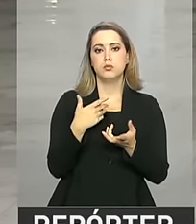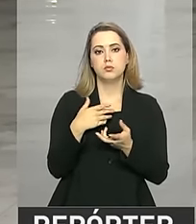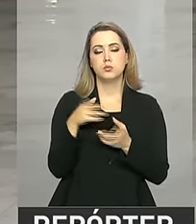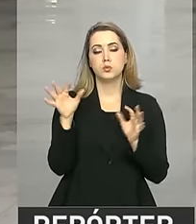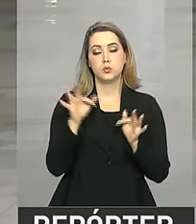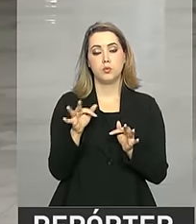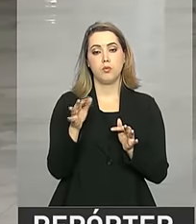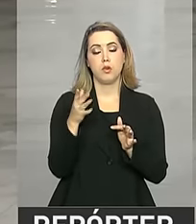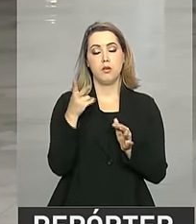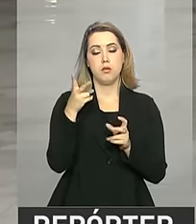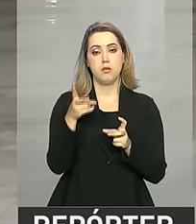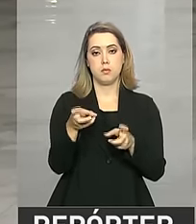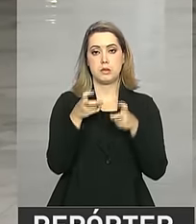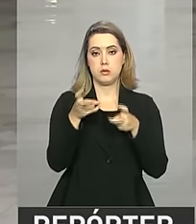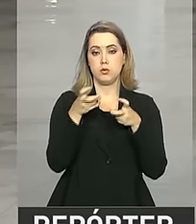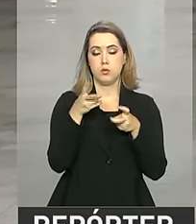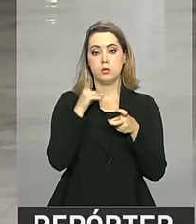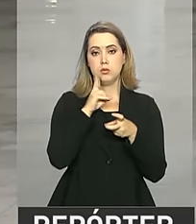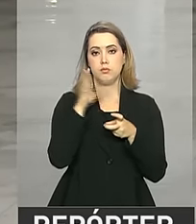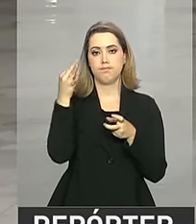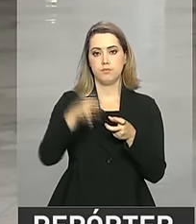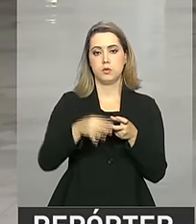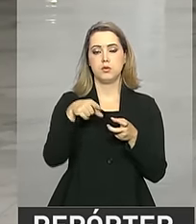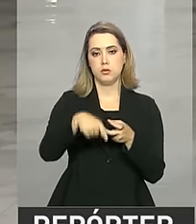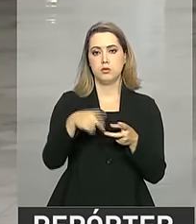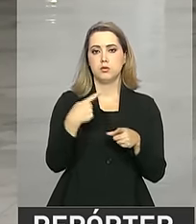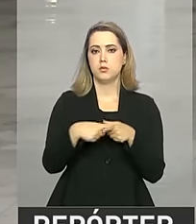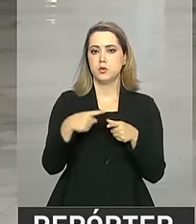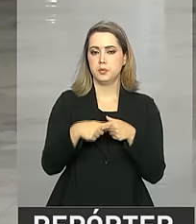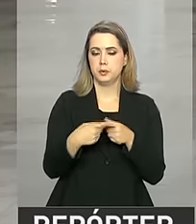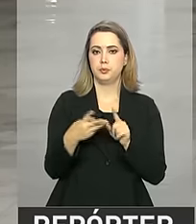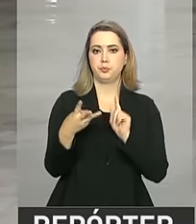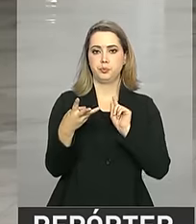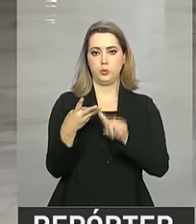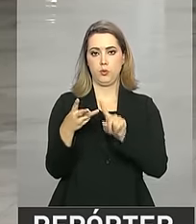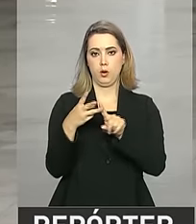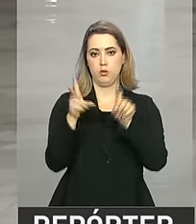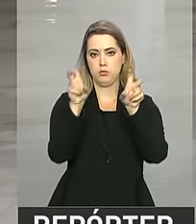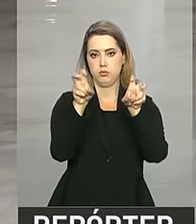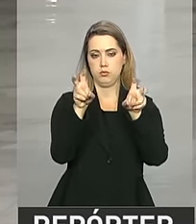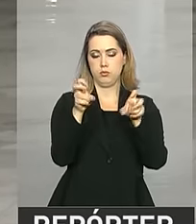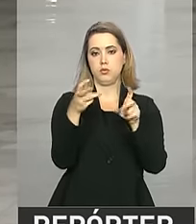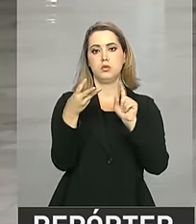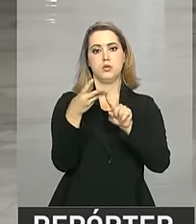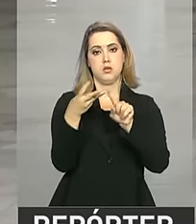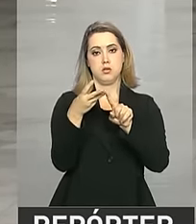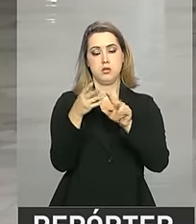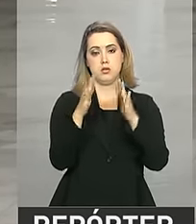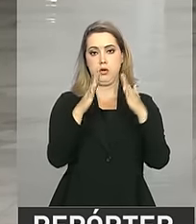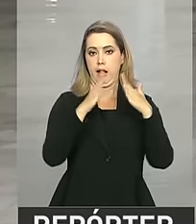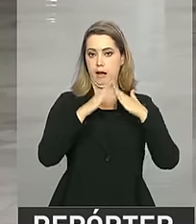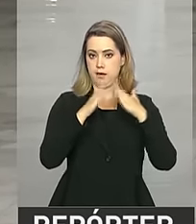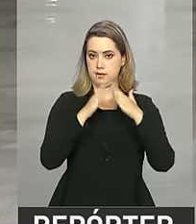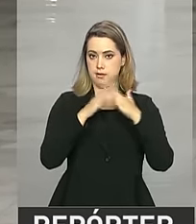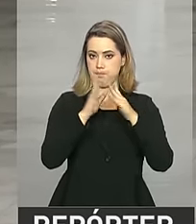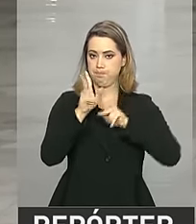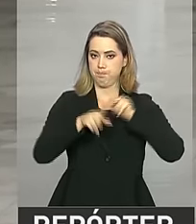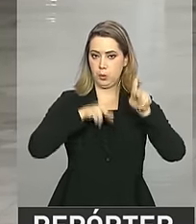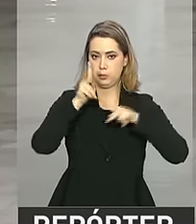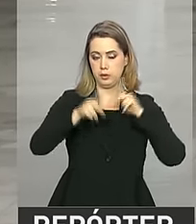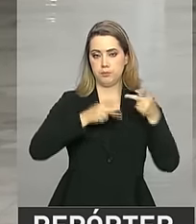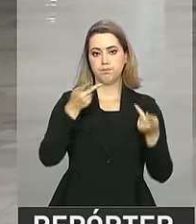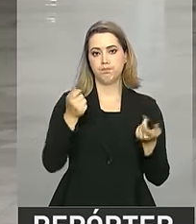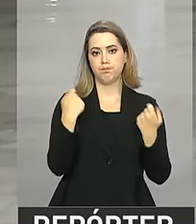O segundo assunto foi habitação popular. Segundo ele, São Paulo tem mais de 1 milhão de pessoas na espera por habitação